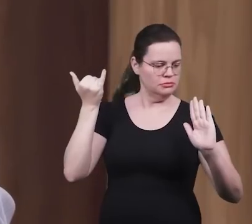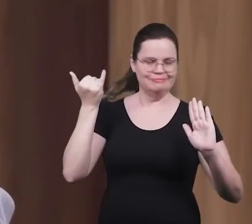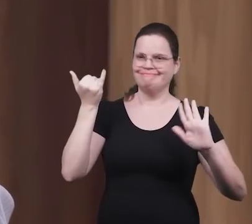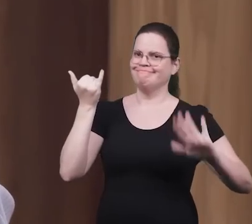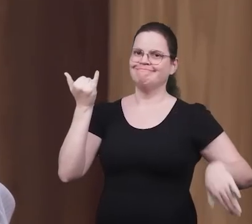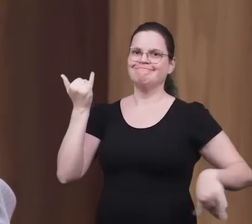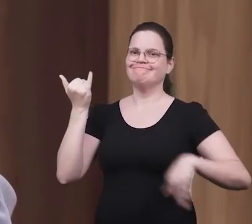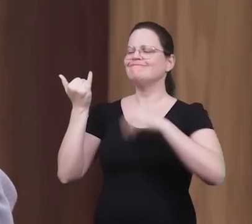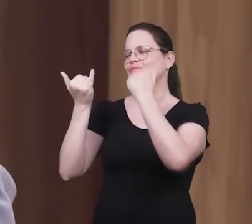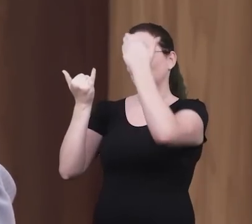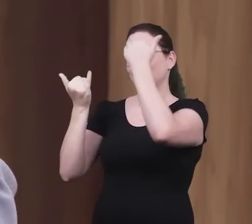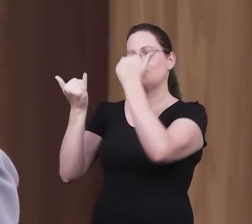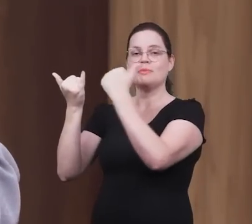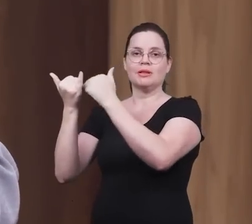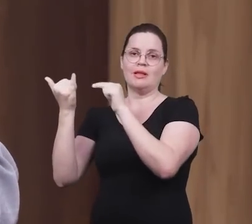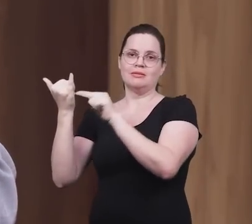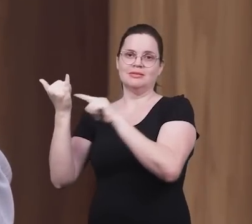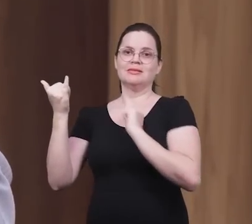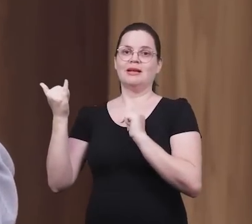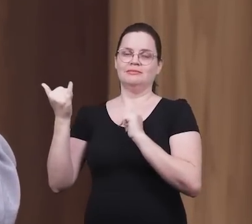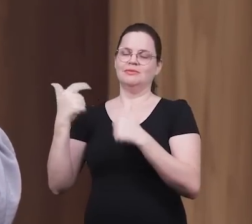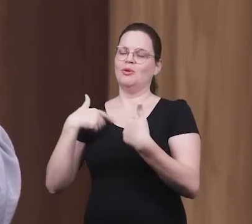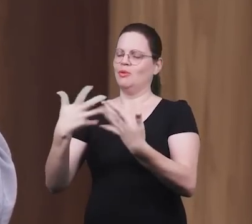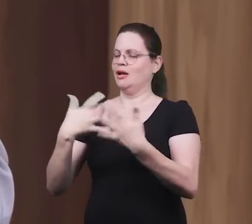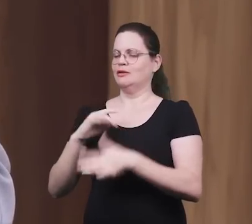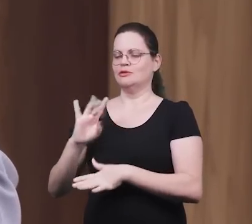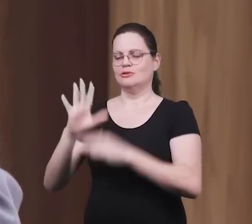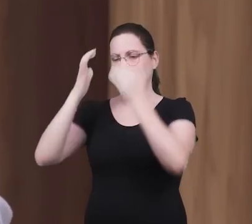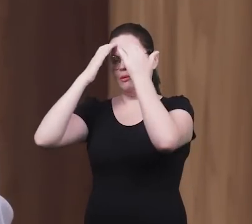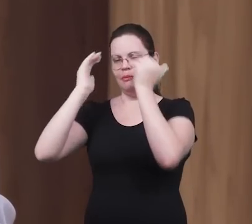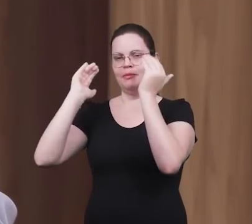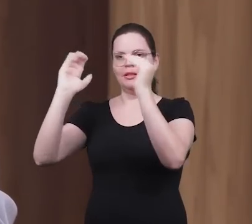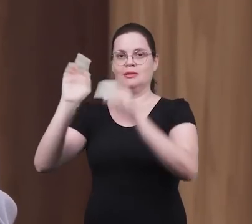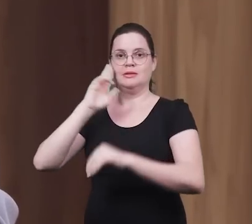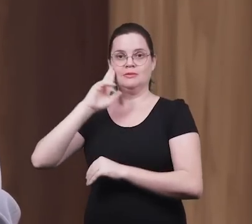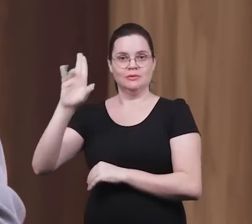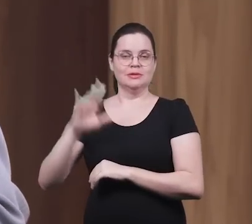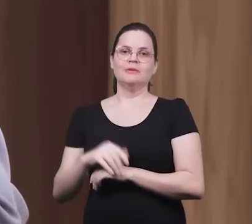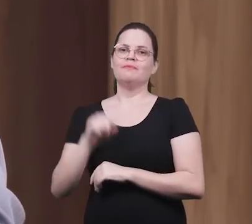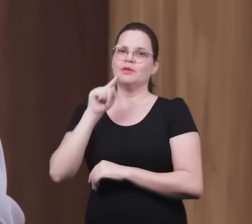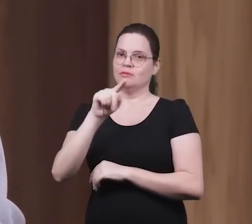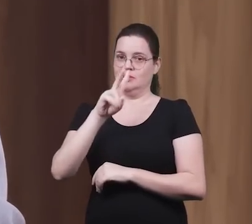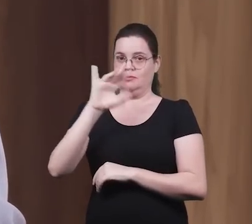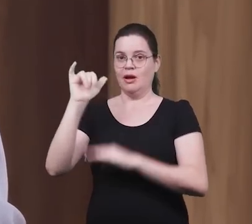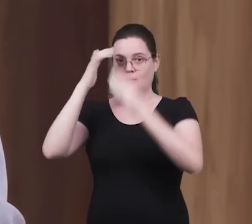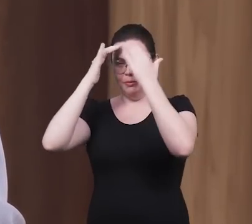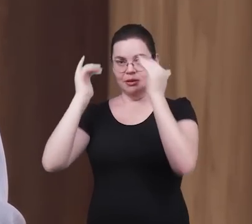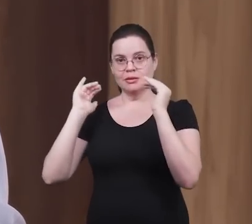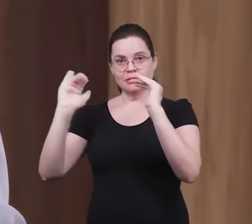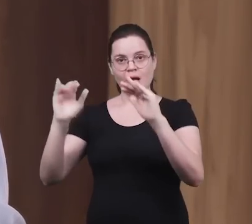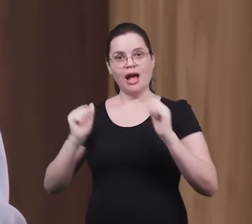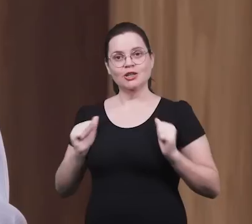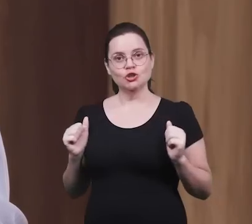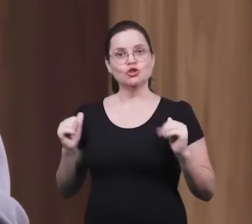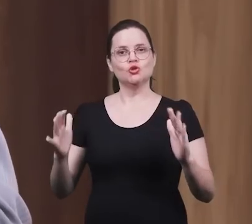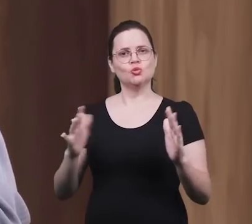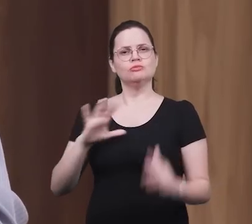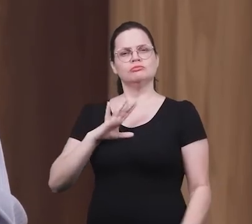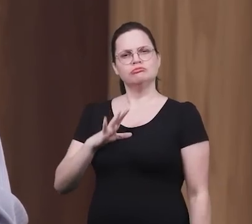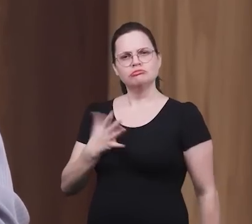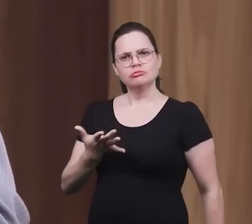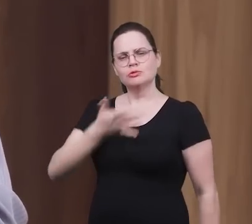nova. E você diz, Senhor, eu quero apenas te obedecer. E aí você obedece ao Senhor e age